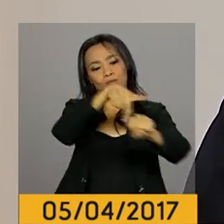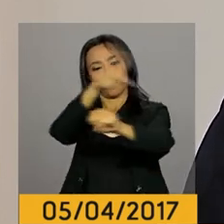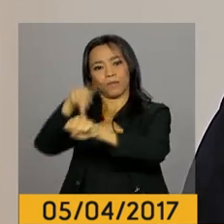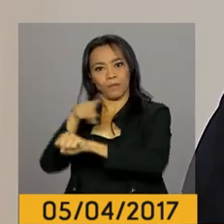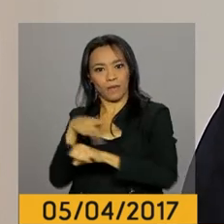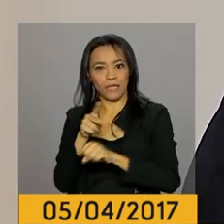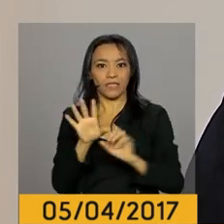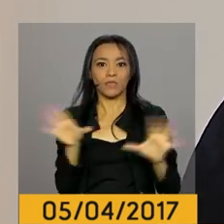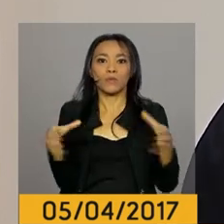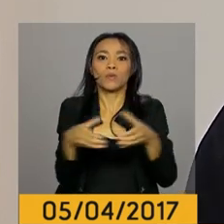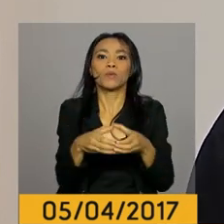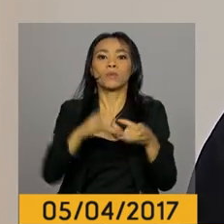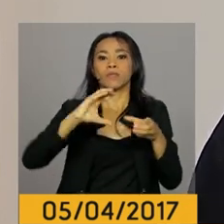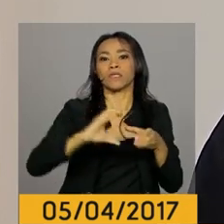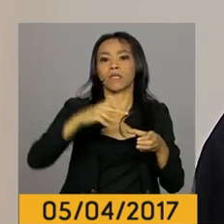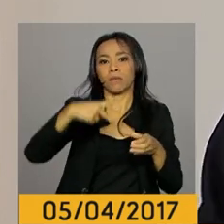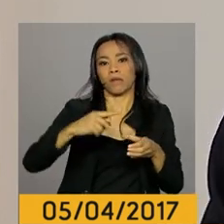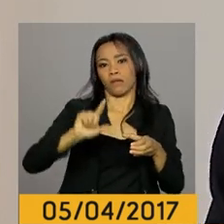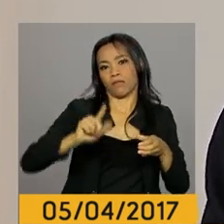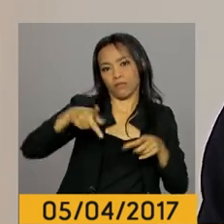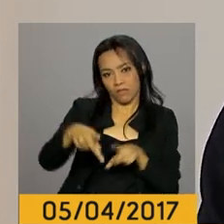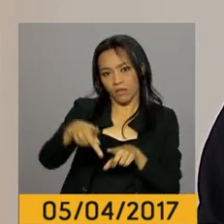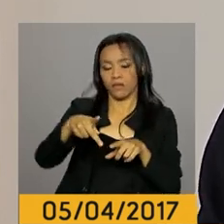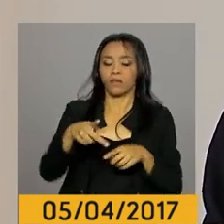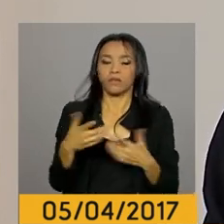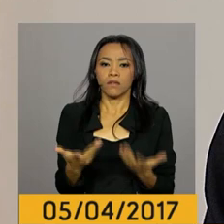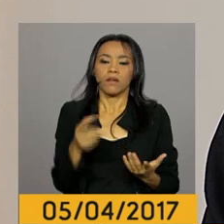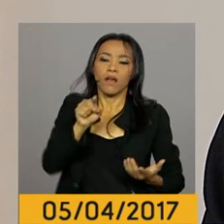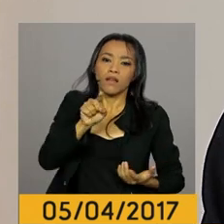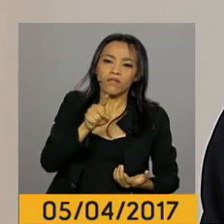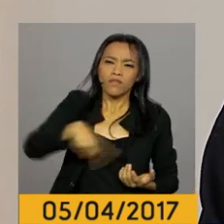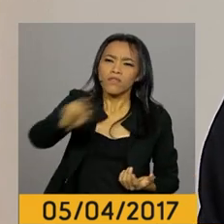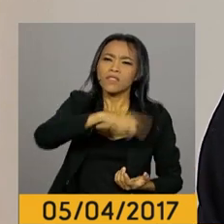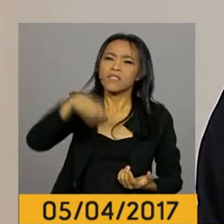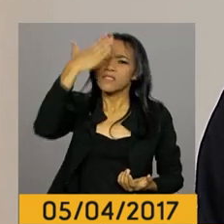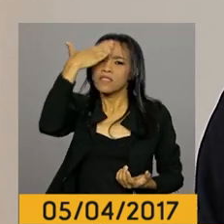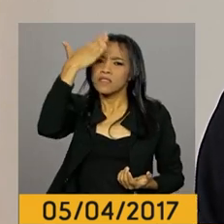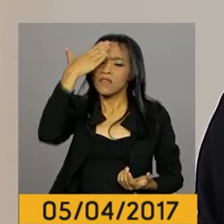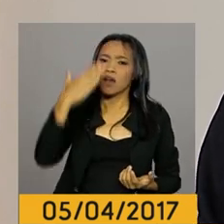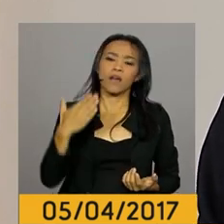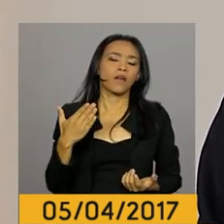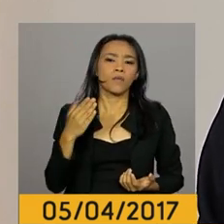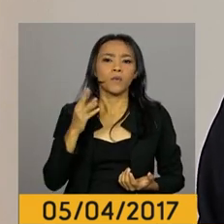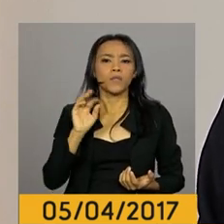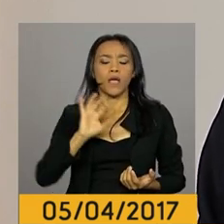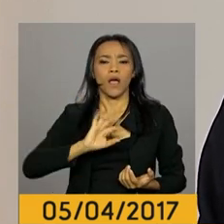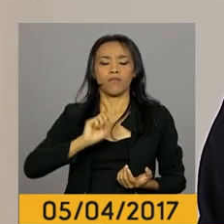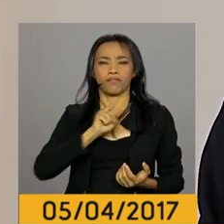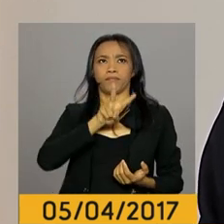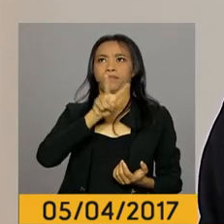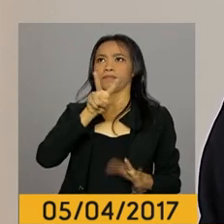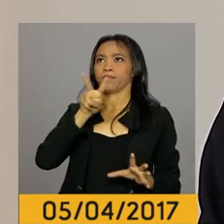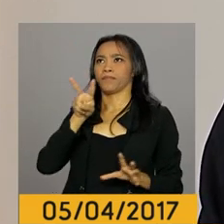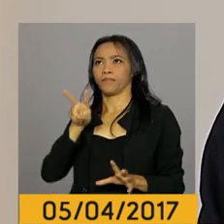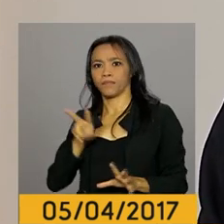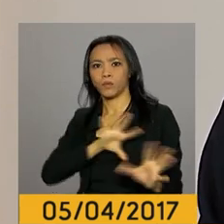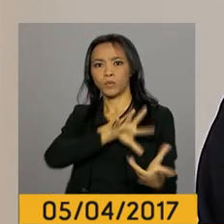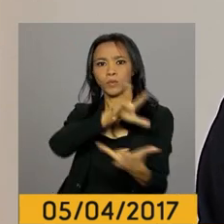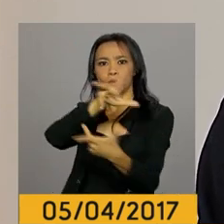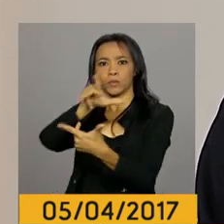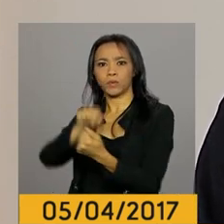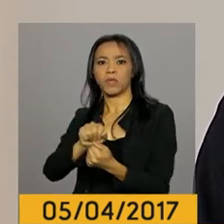cplp porque em tempos que ressurgem todos sabemos no cenário internacional tendências